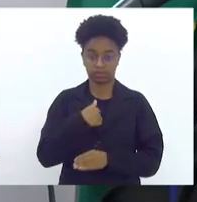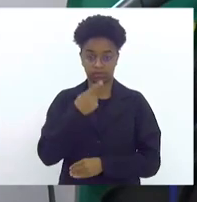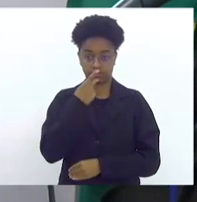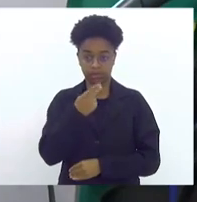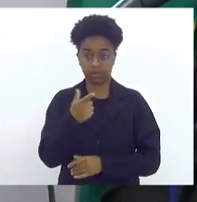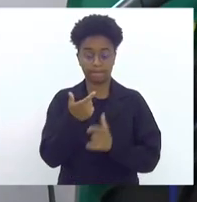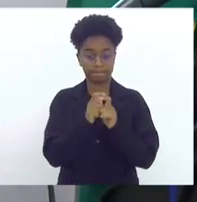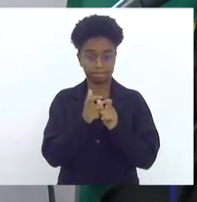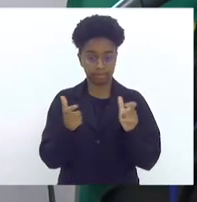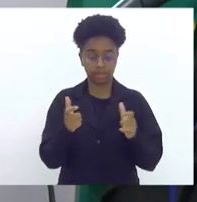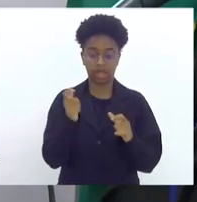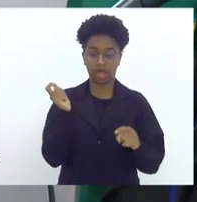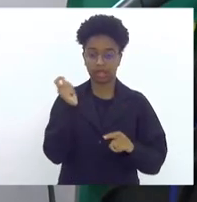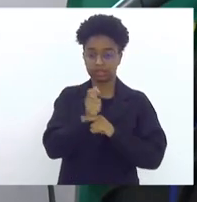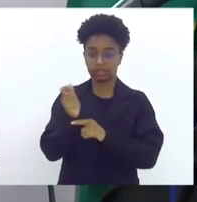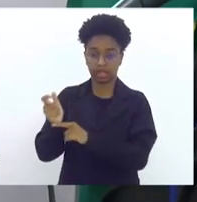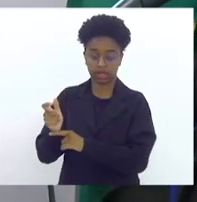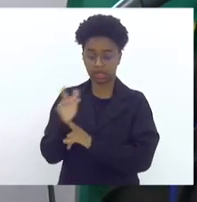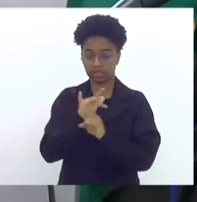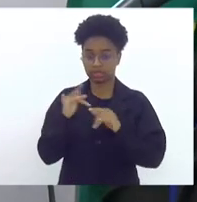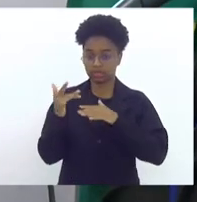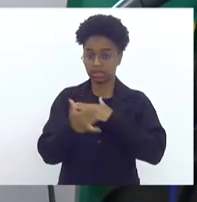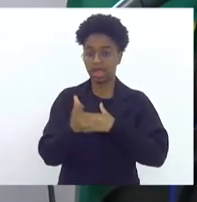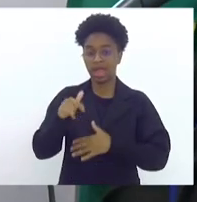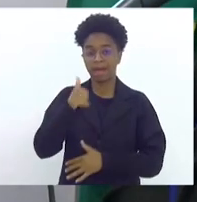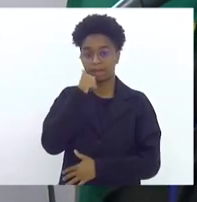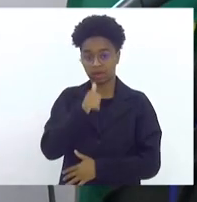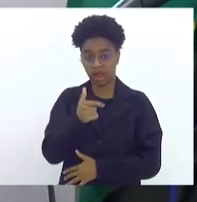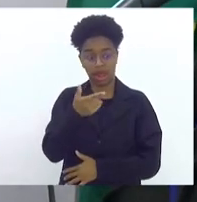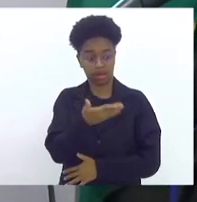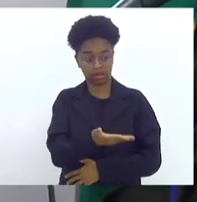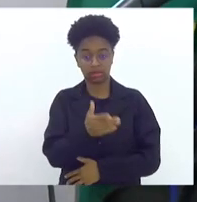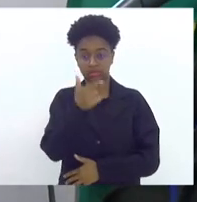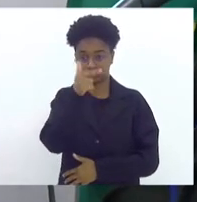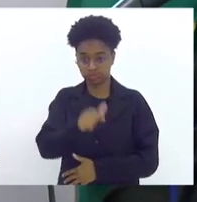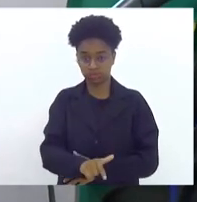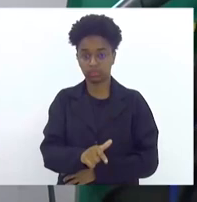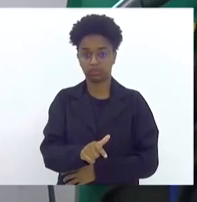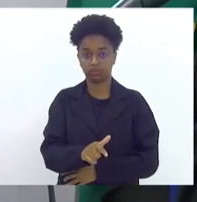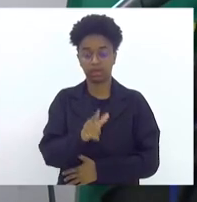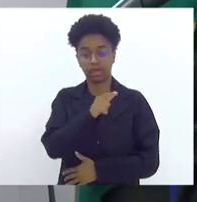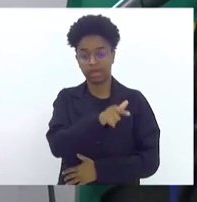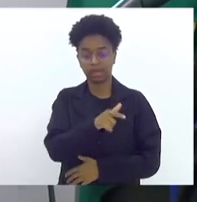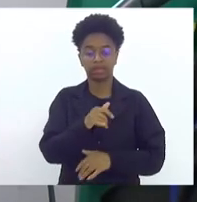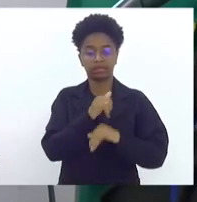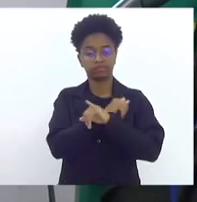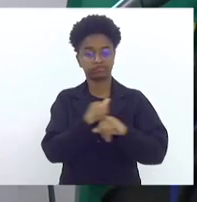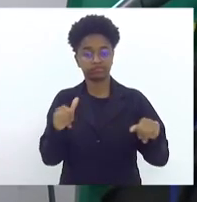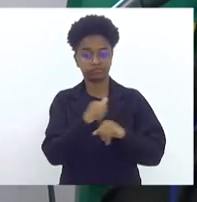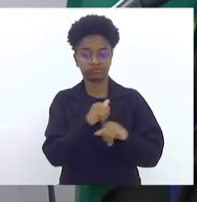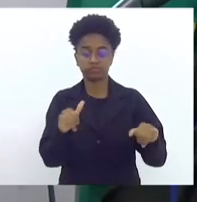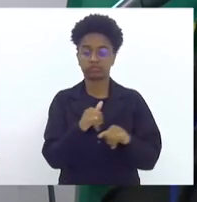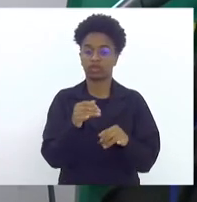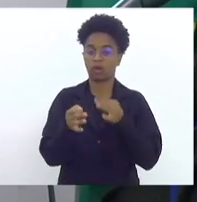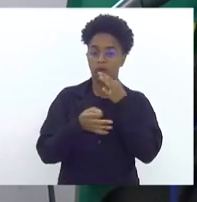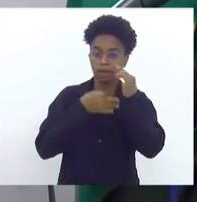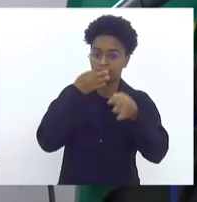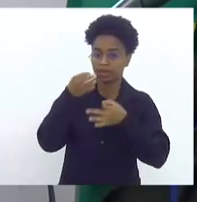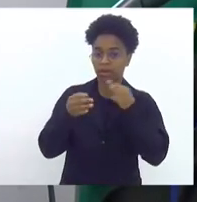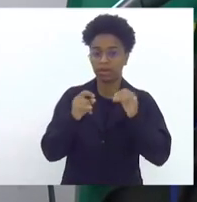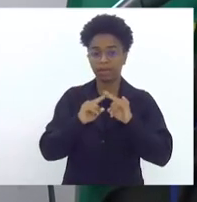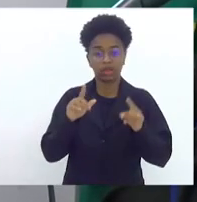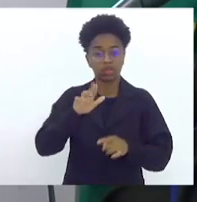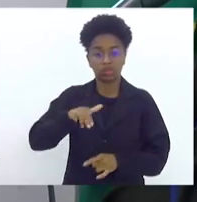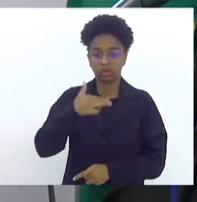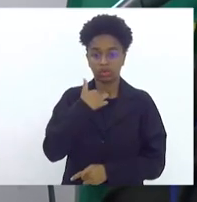dito a maioria dos ataques que sofrem pelas redes sociais são de mulheres e aqui está mais um foi uma formadora de opinião jamais jamais